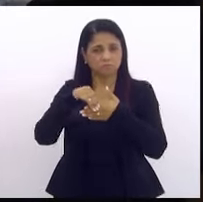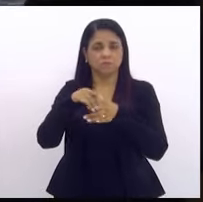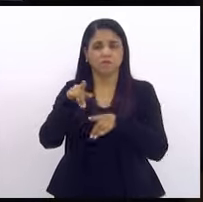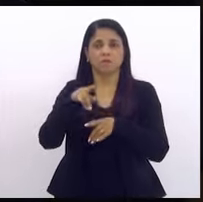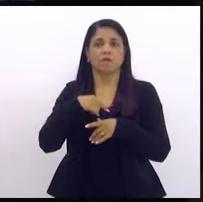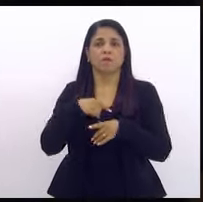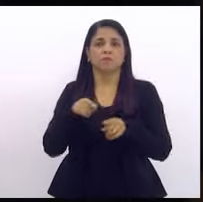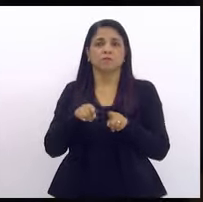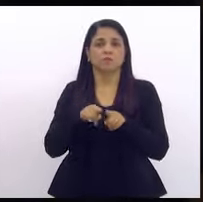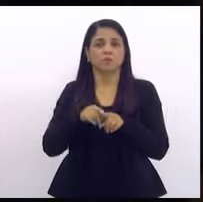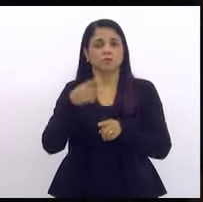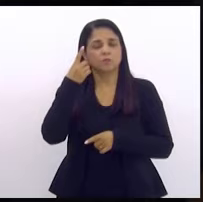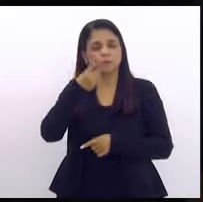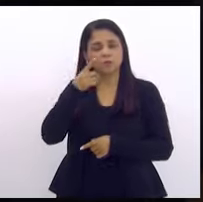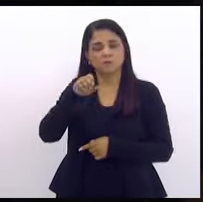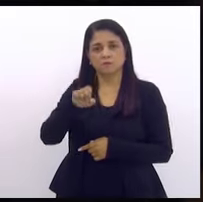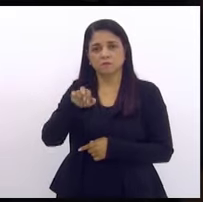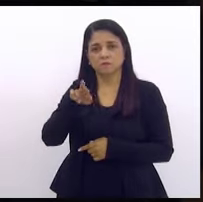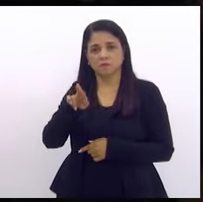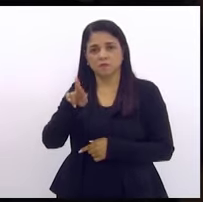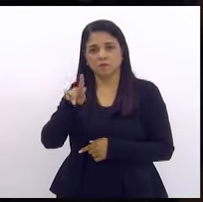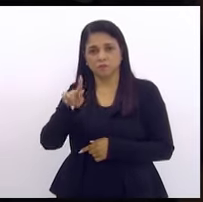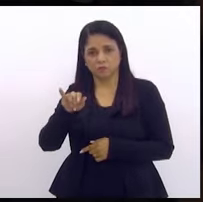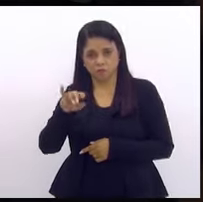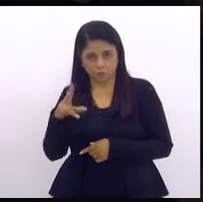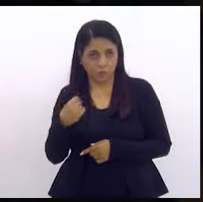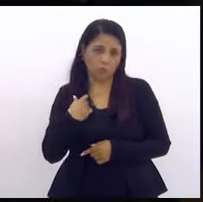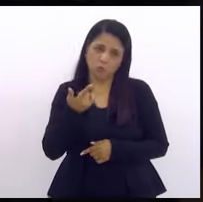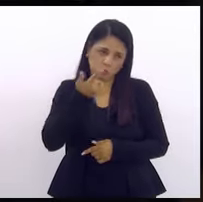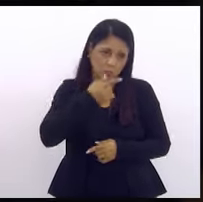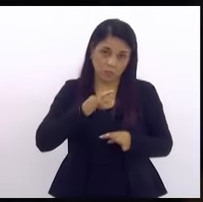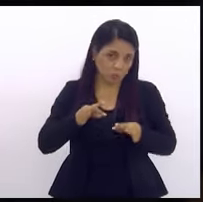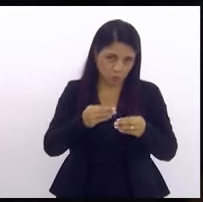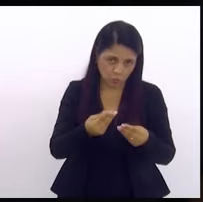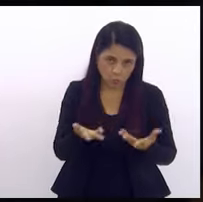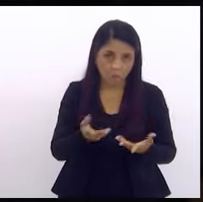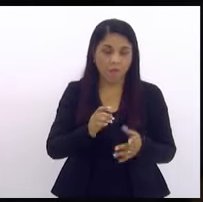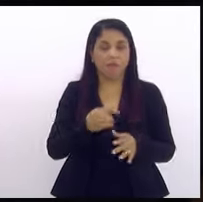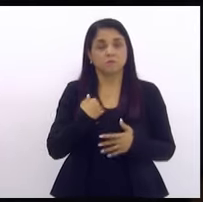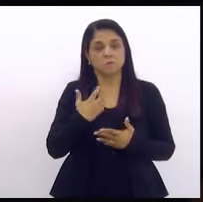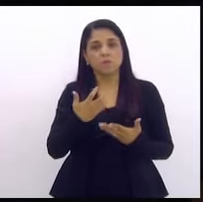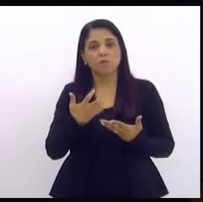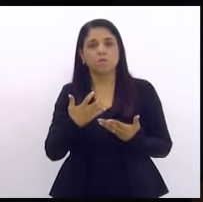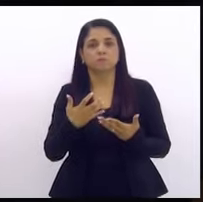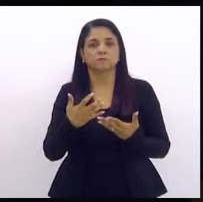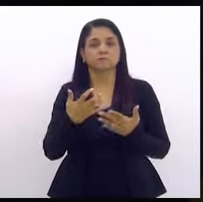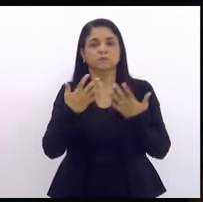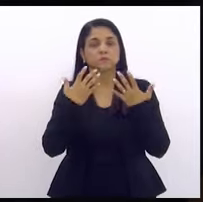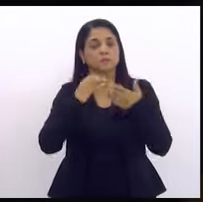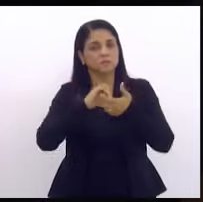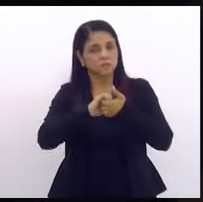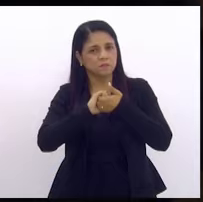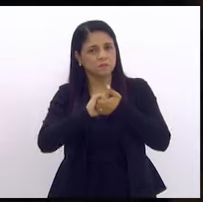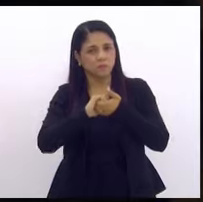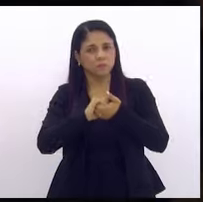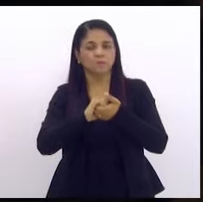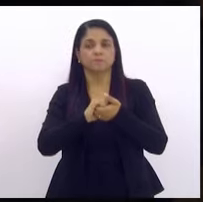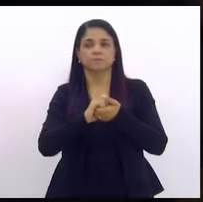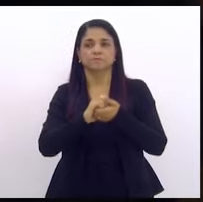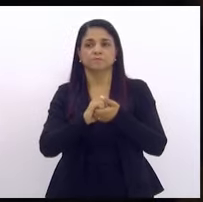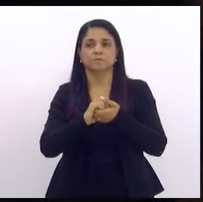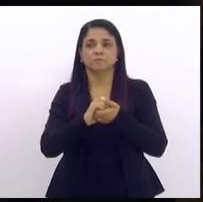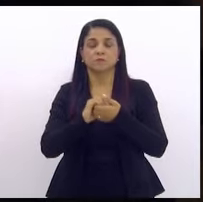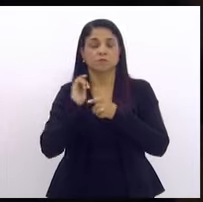doutor Serginho, claro, a gente não consegue tudo o que a gente quer. Eu queria, presidente, primeiro saudar